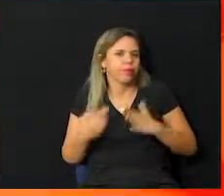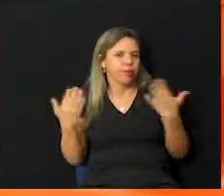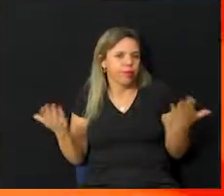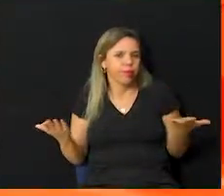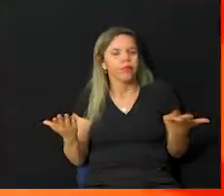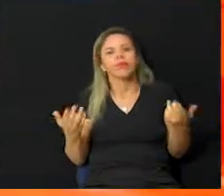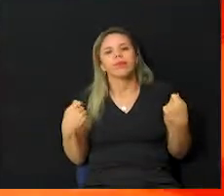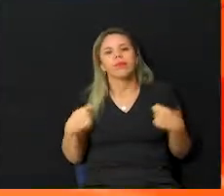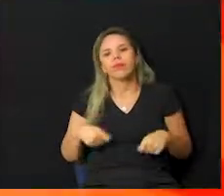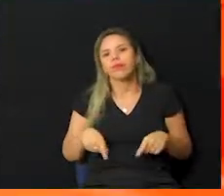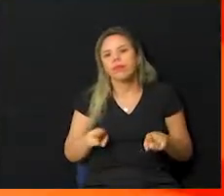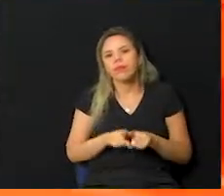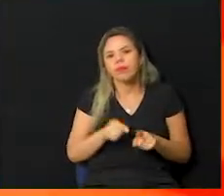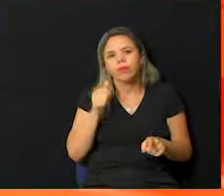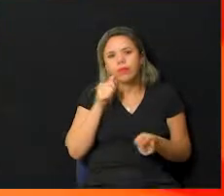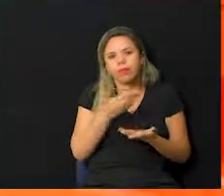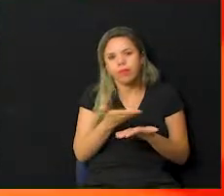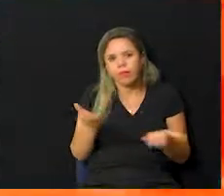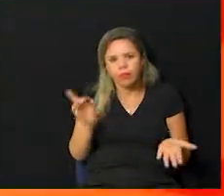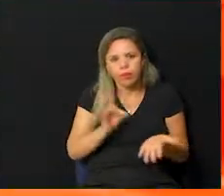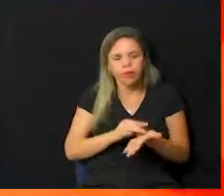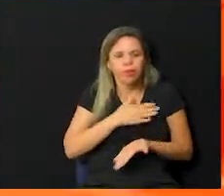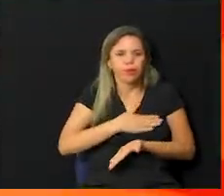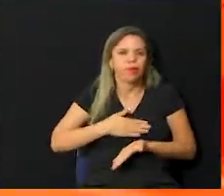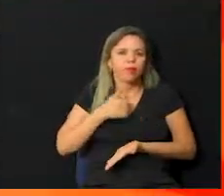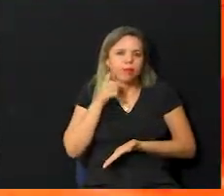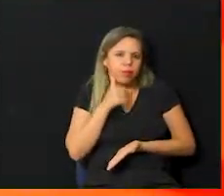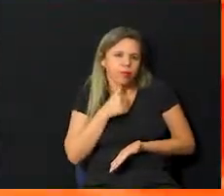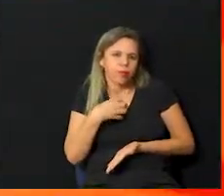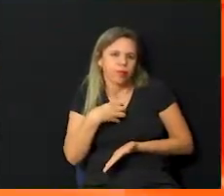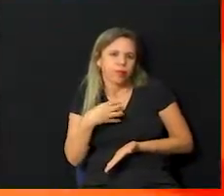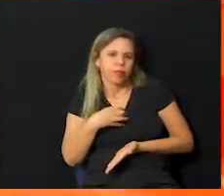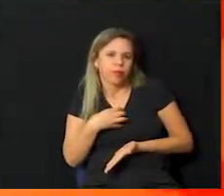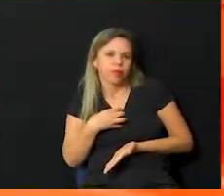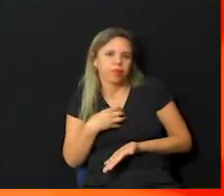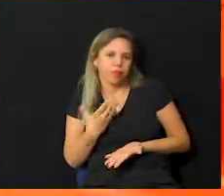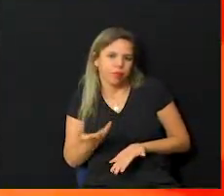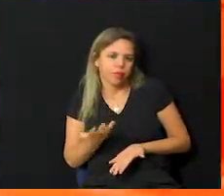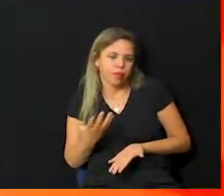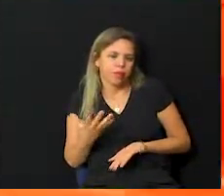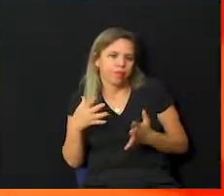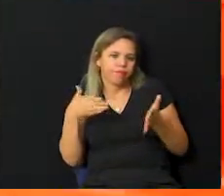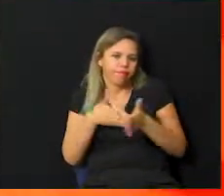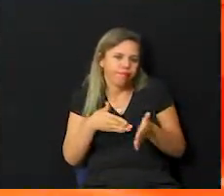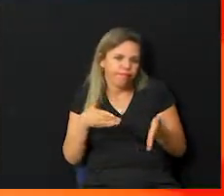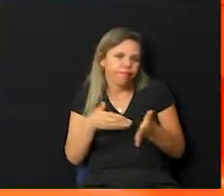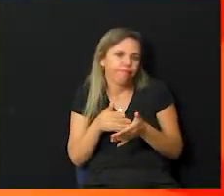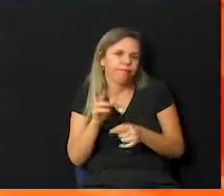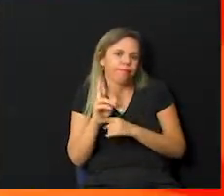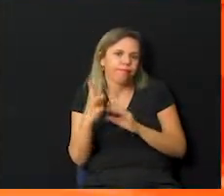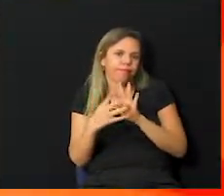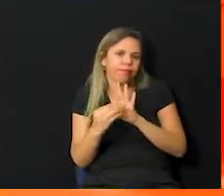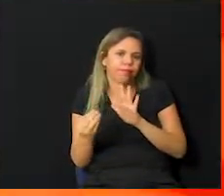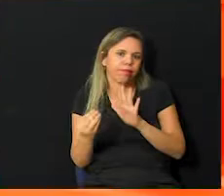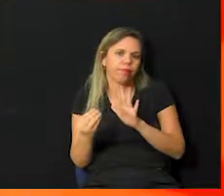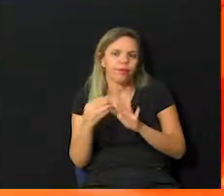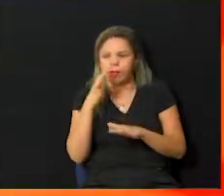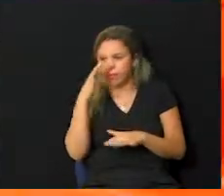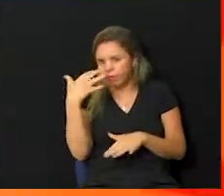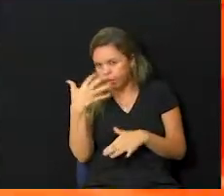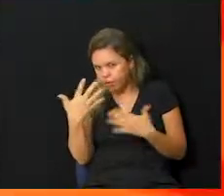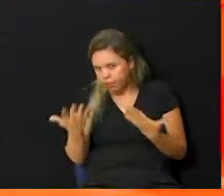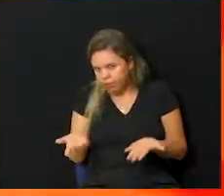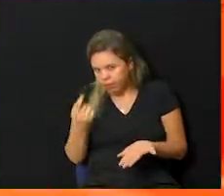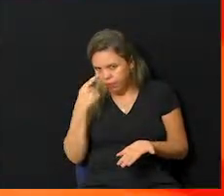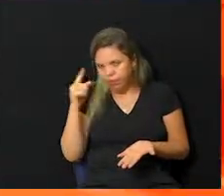E, então, é um romance sáfico. E muitas meninas que realmente gostam de meninas se sentem com dificuldade de ter representatividade nesses